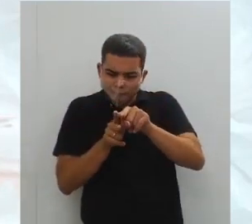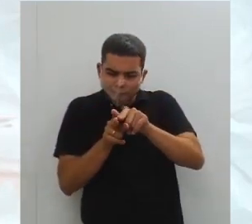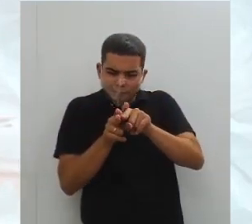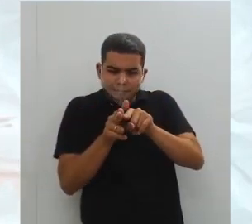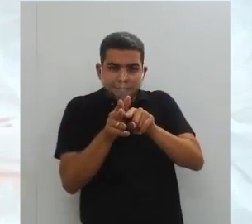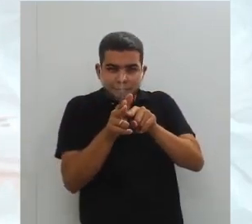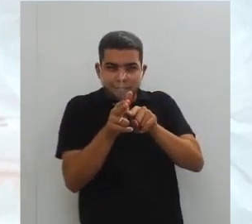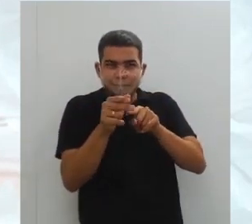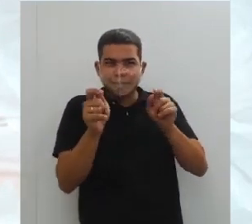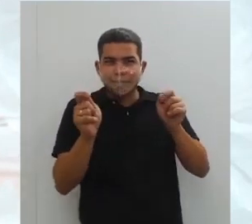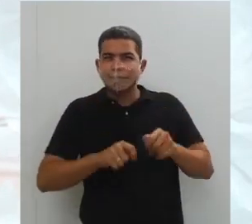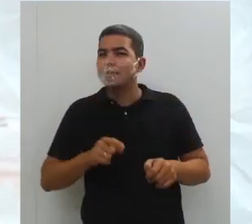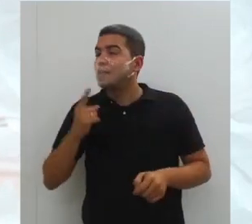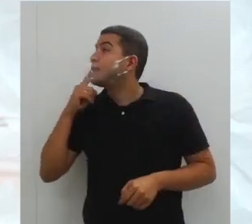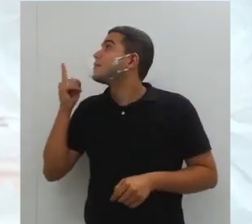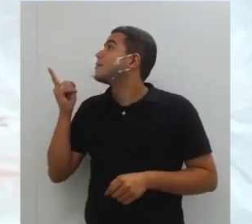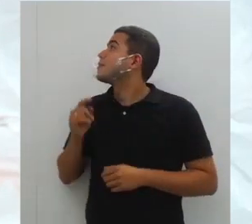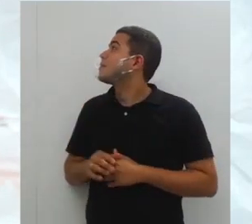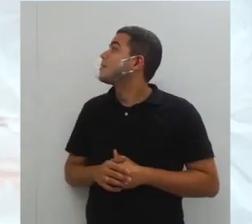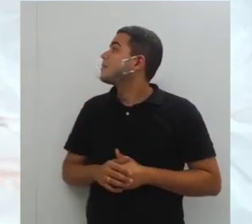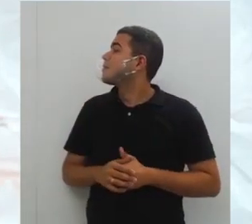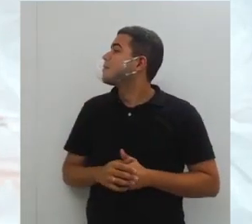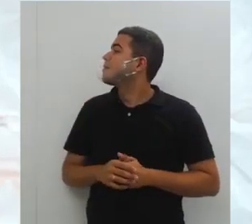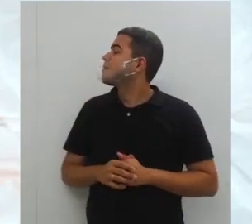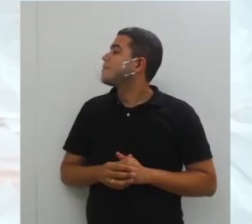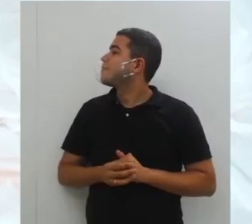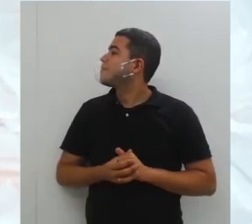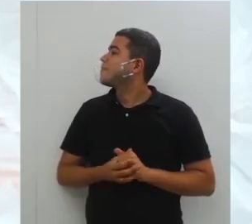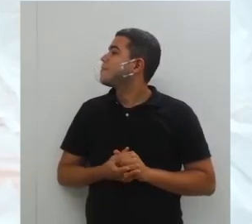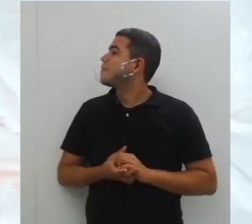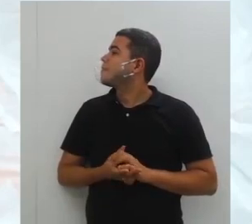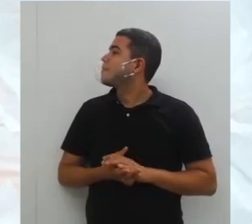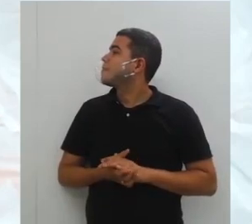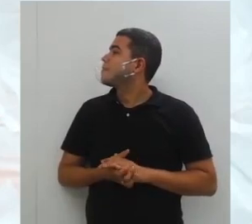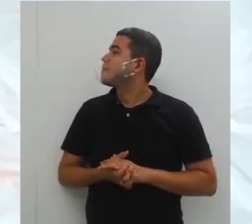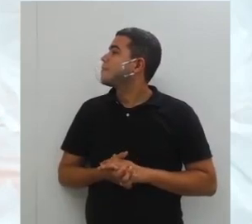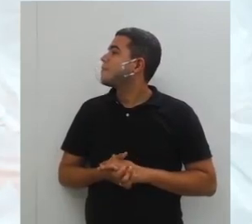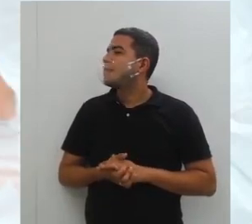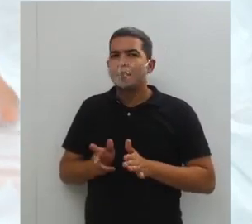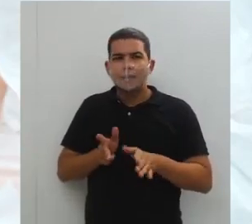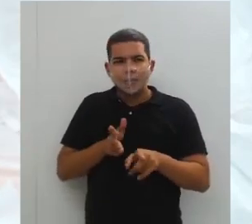a tesoura a cortar. Você pode até segurar e só escorregar.